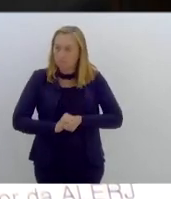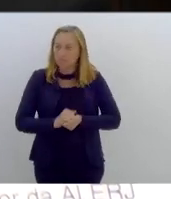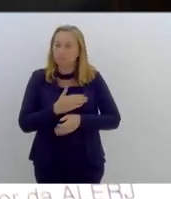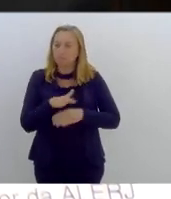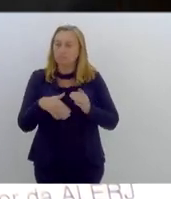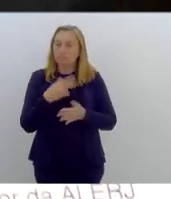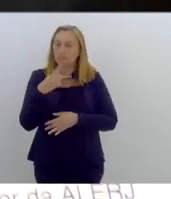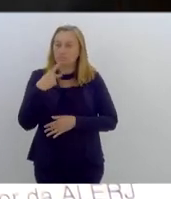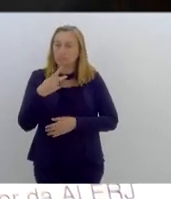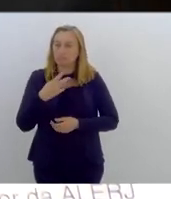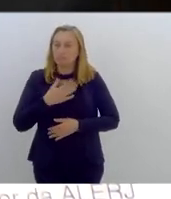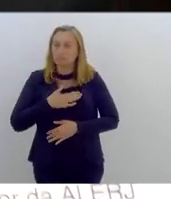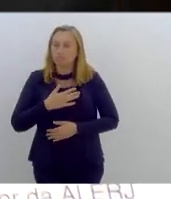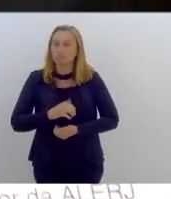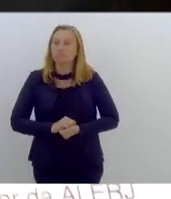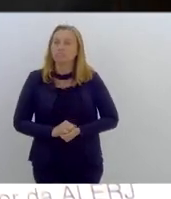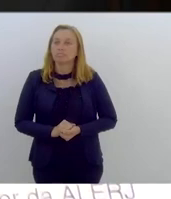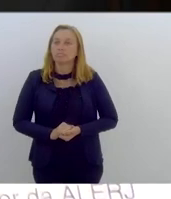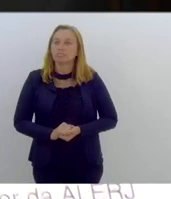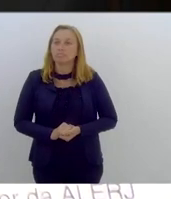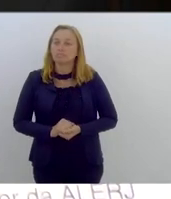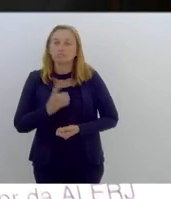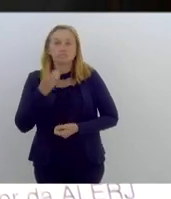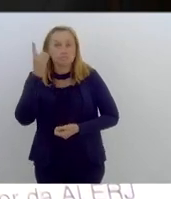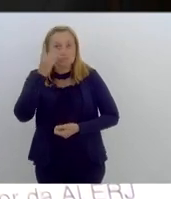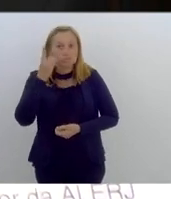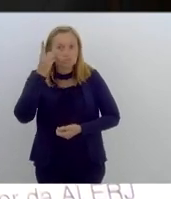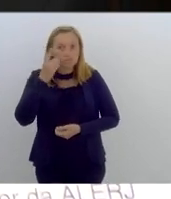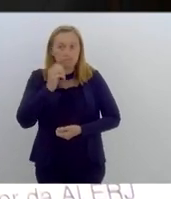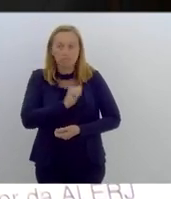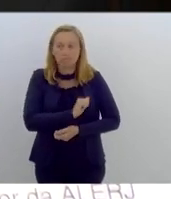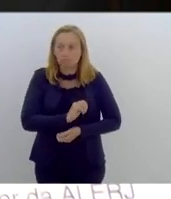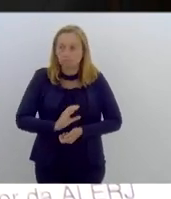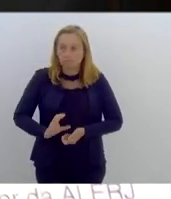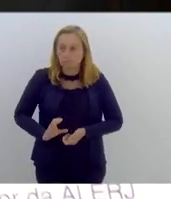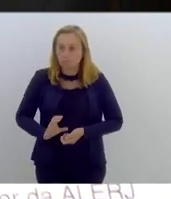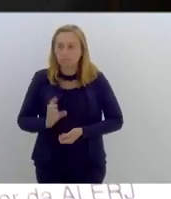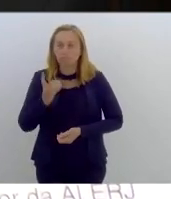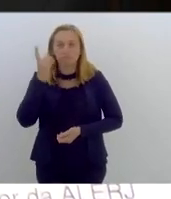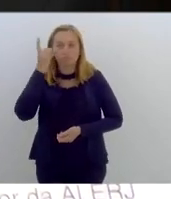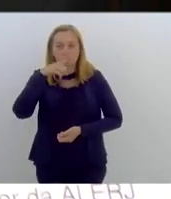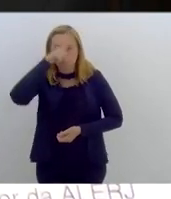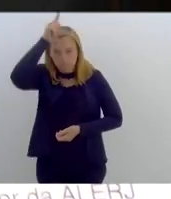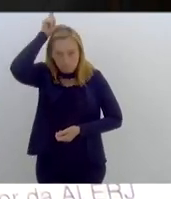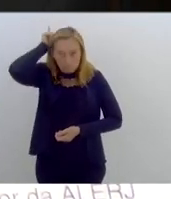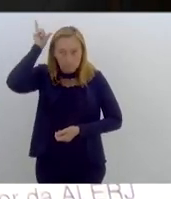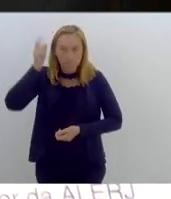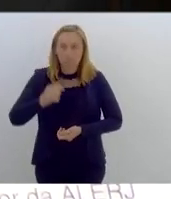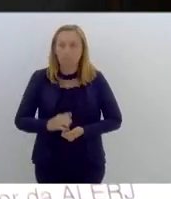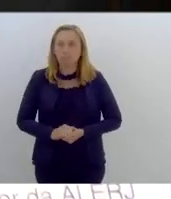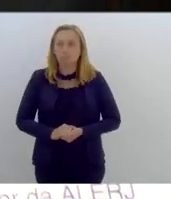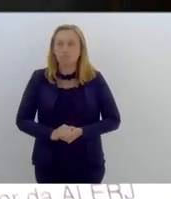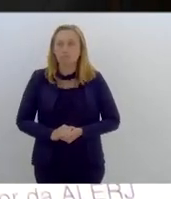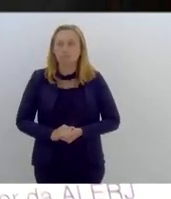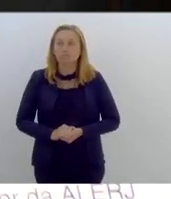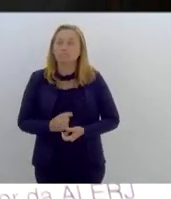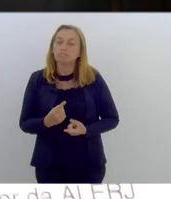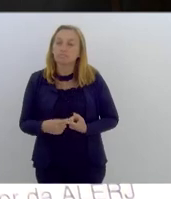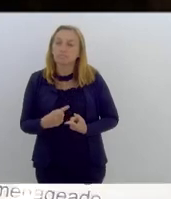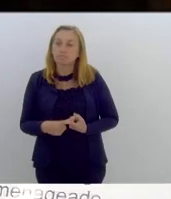as palavras dos eminentes deputados André Siciliano, Luiz Paulo, Correia da Rocha,